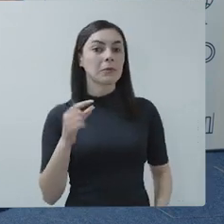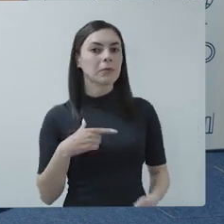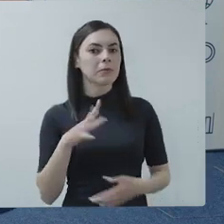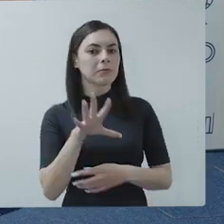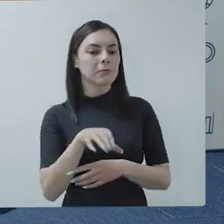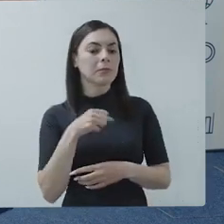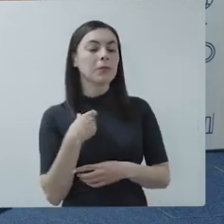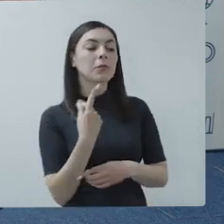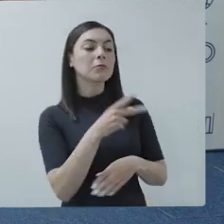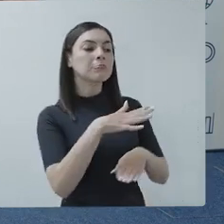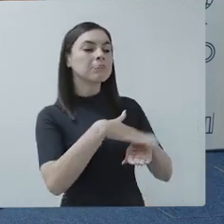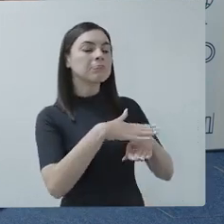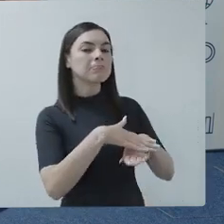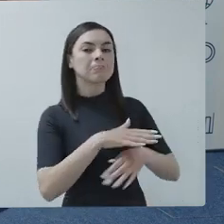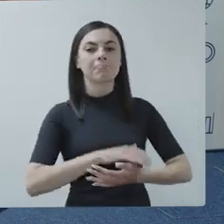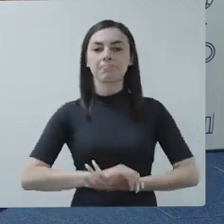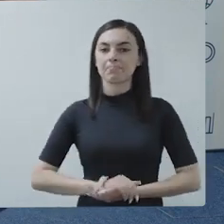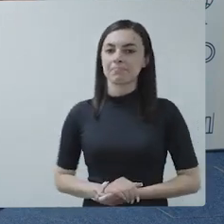joga a sua.